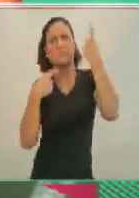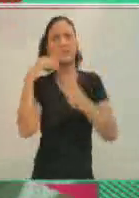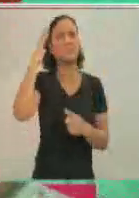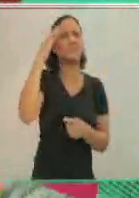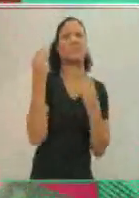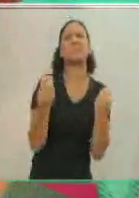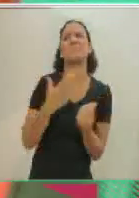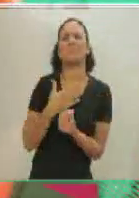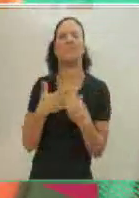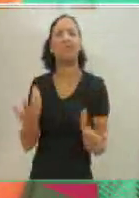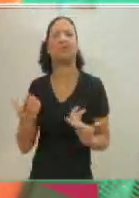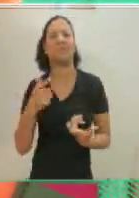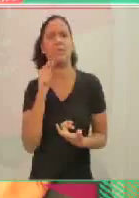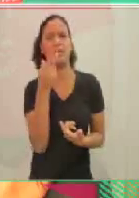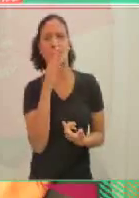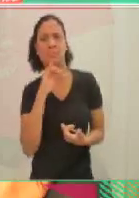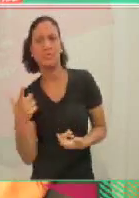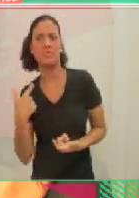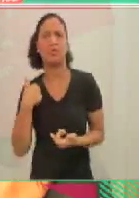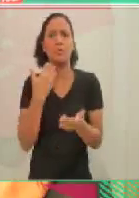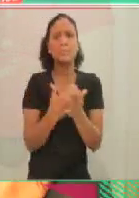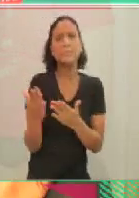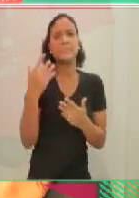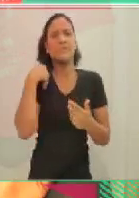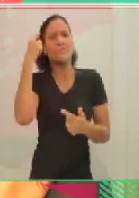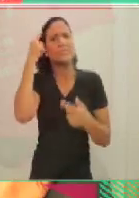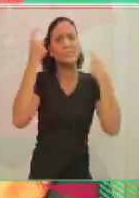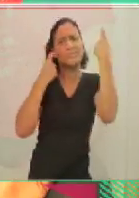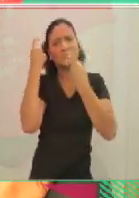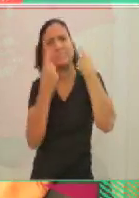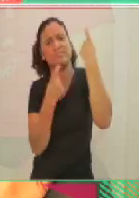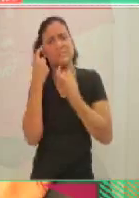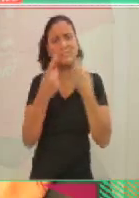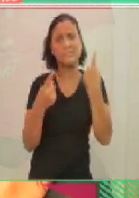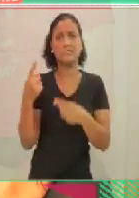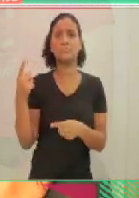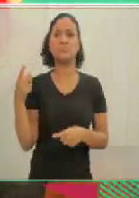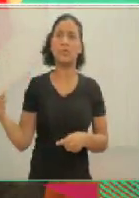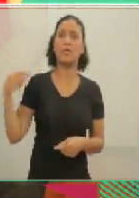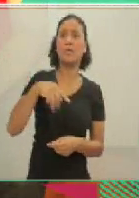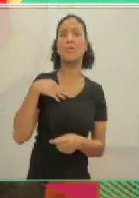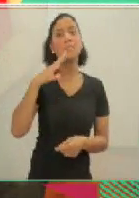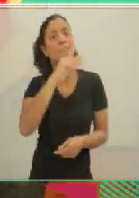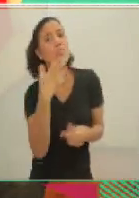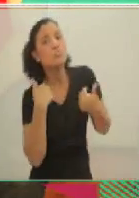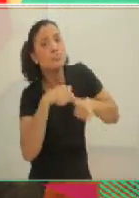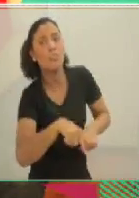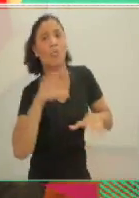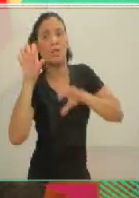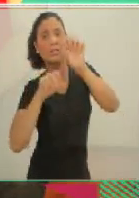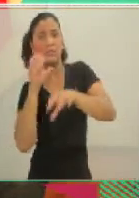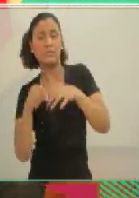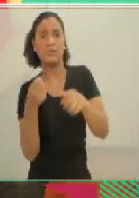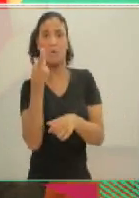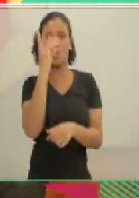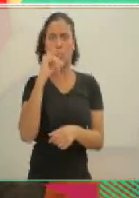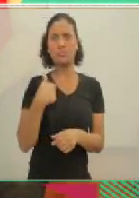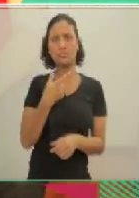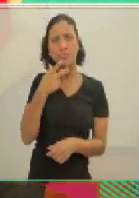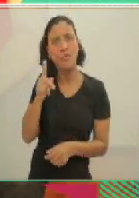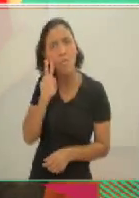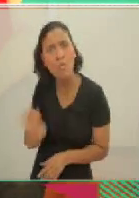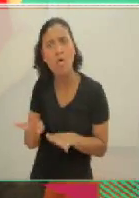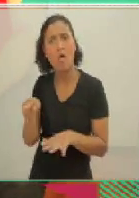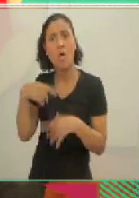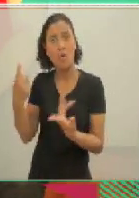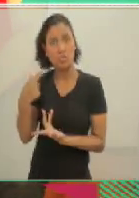Ele vinha e dizia, mãe, eu tô aqui no trepa-trepa, tá? Aí um dia eu falei assim, Gabi, vem cá, por que é que quando eu começo a me preocupar demais com você,